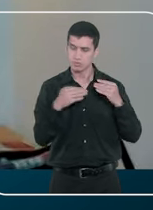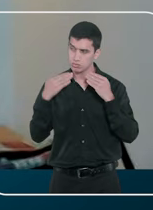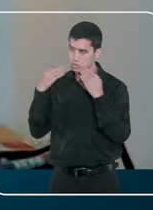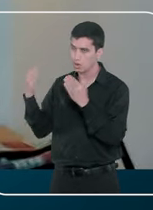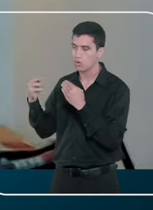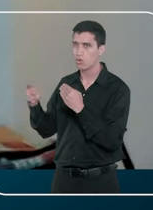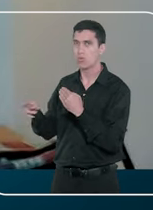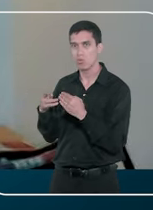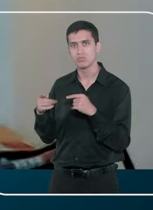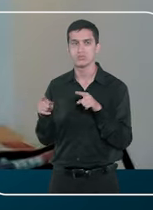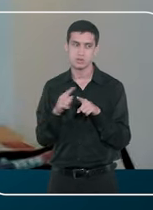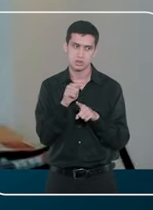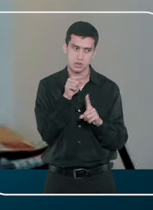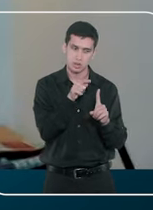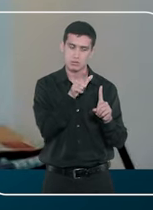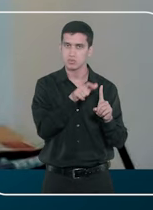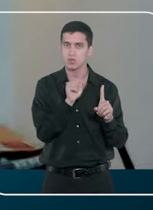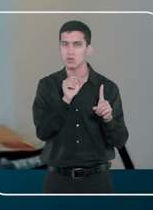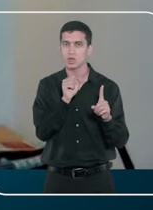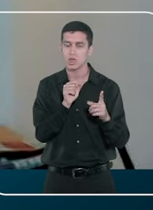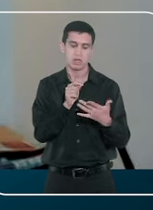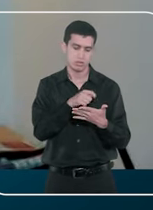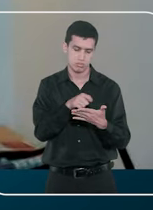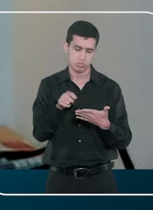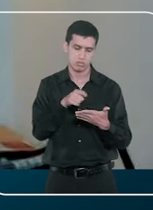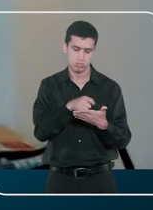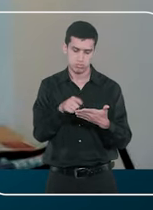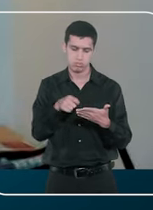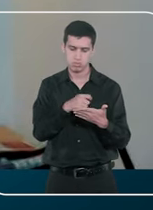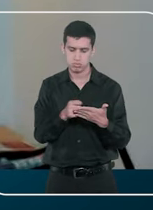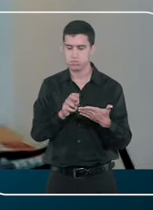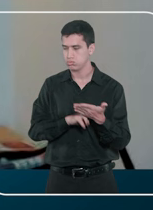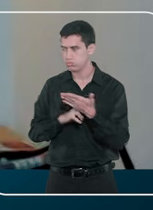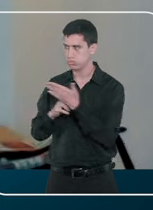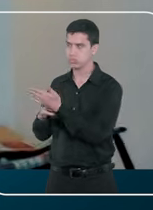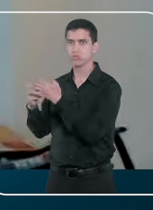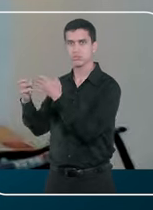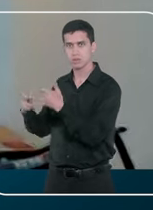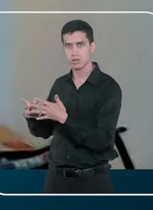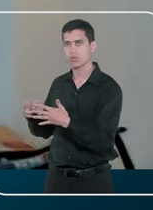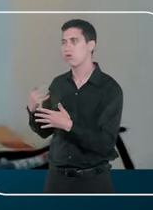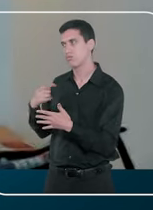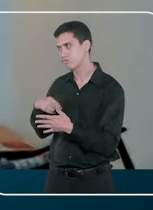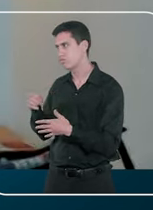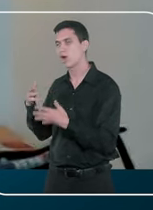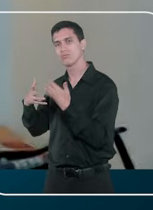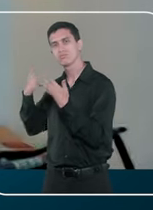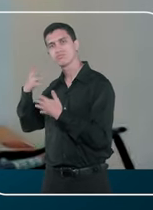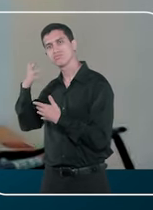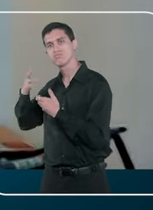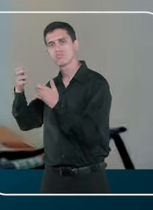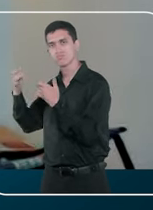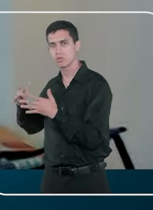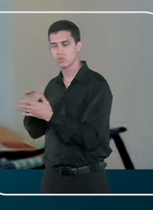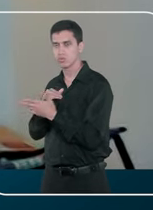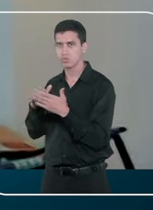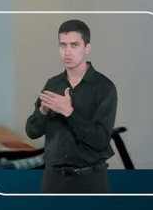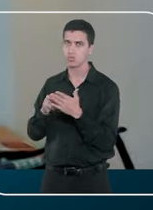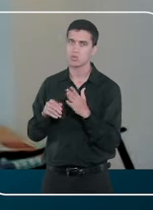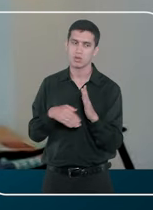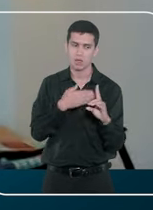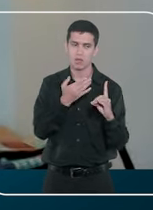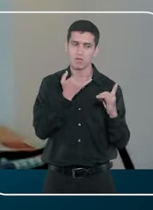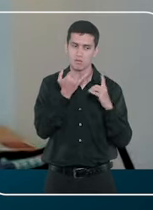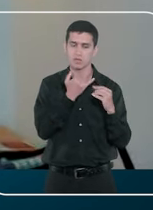defesa técnica do colaborador premiado, as diligências a serem construídas a partir das informações trazidas pelo